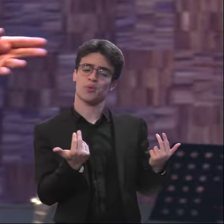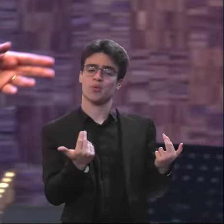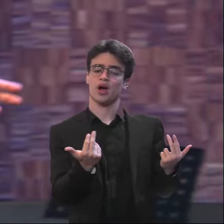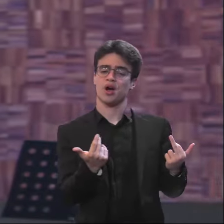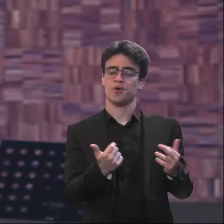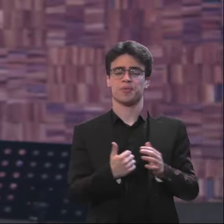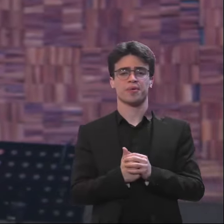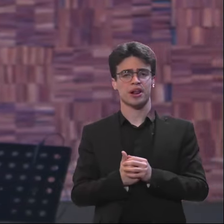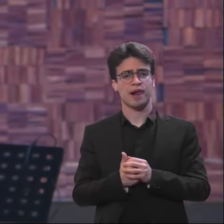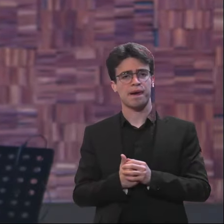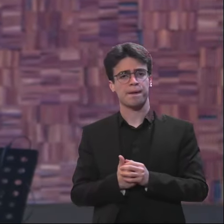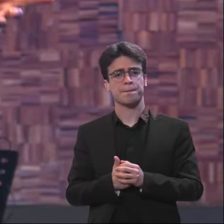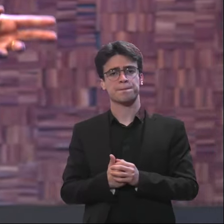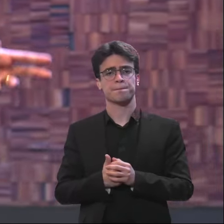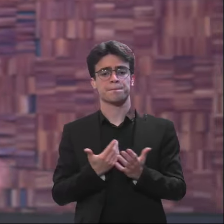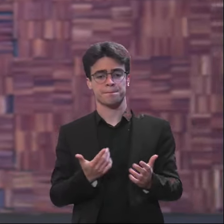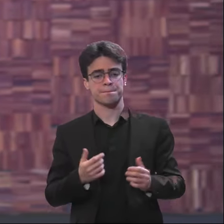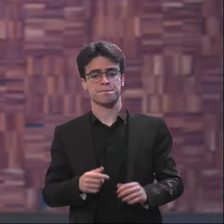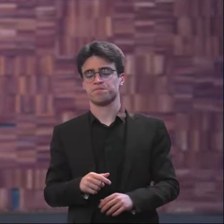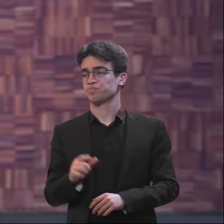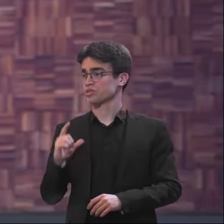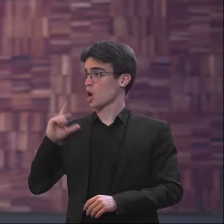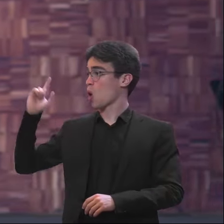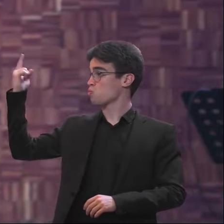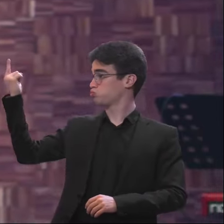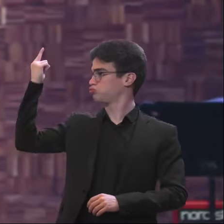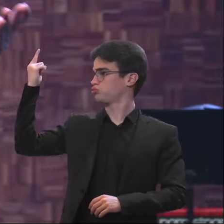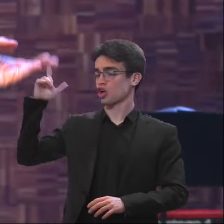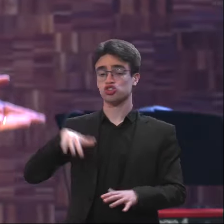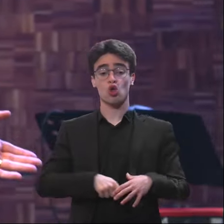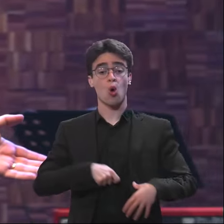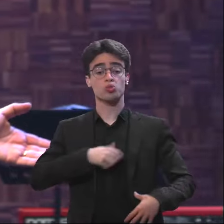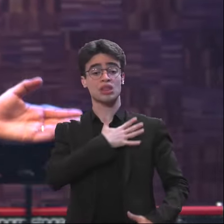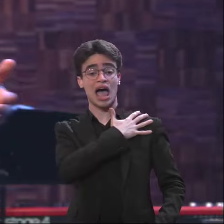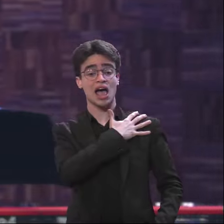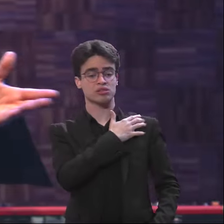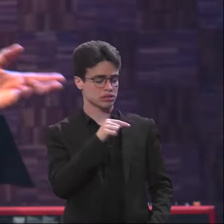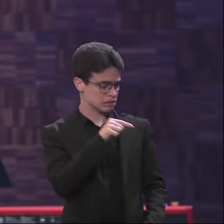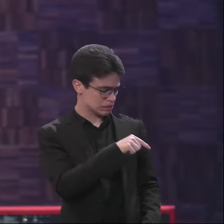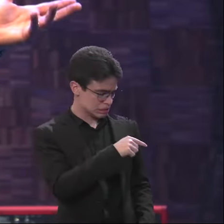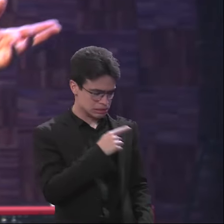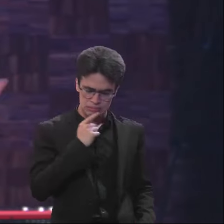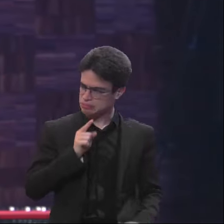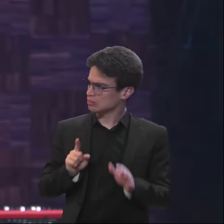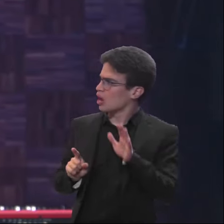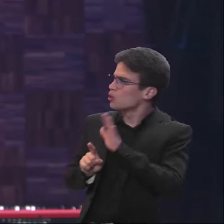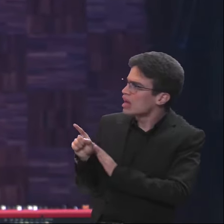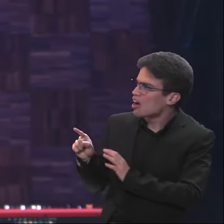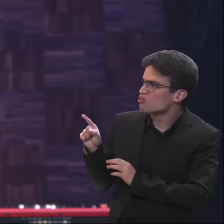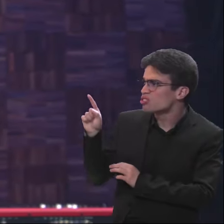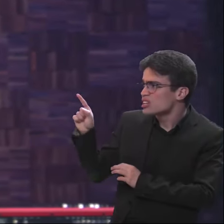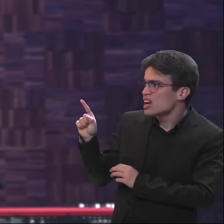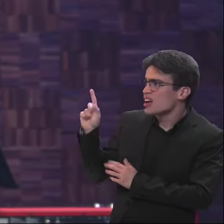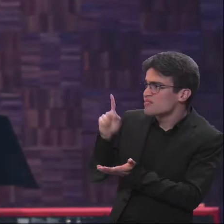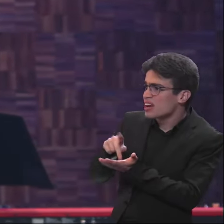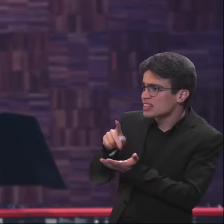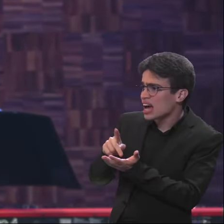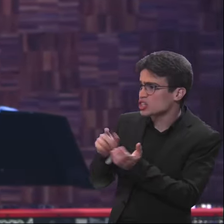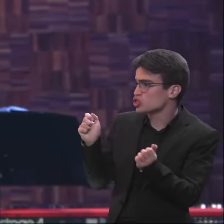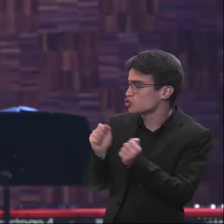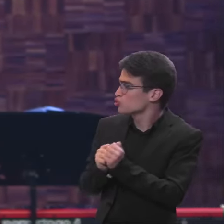Ele vai conversar com aquele soldado. Ele só queria saber de que lado o guerreiro estava. Você é um dos